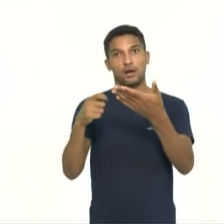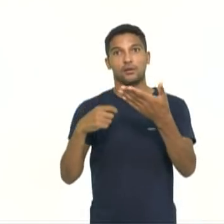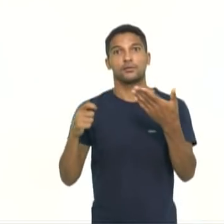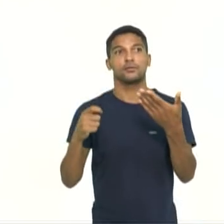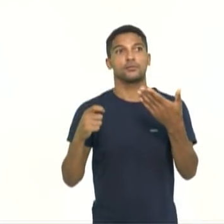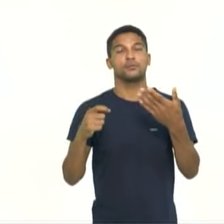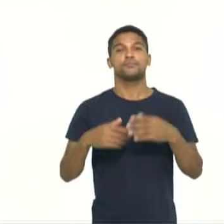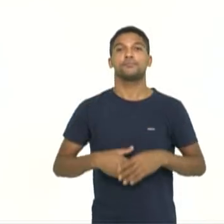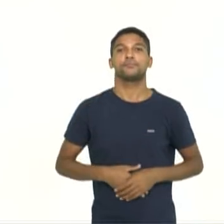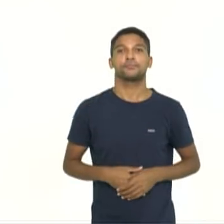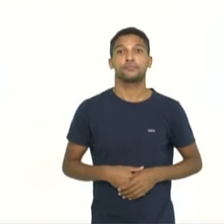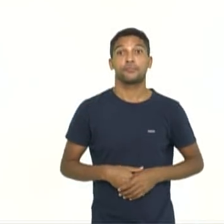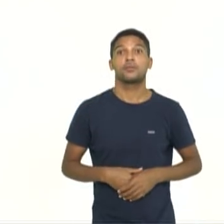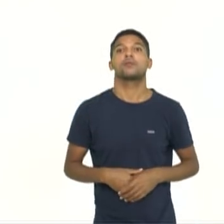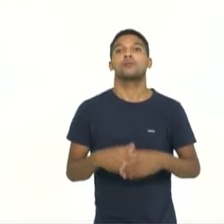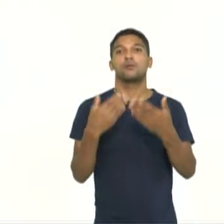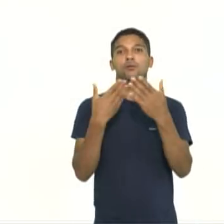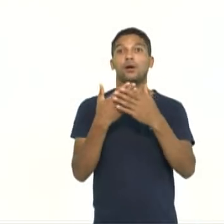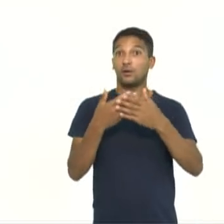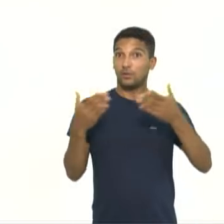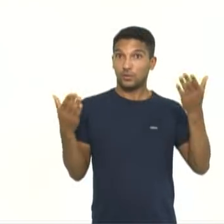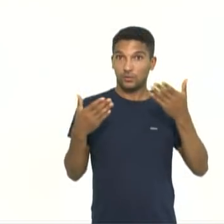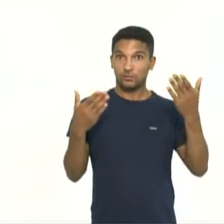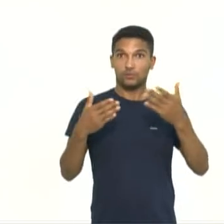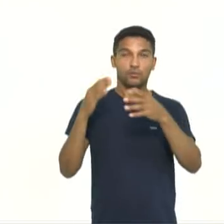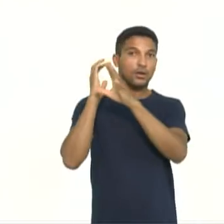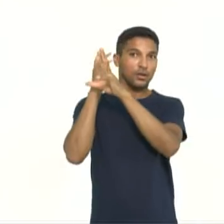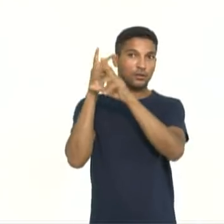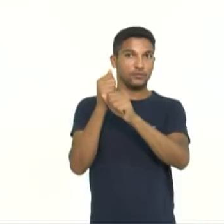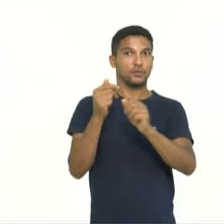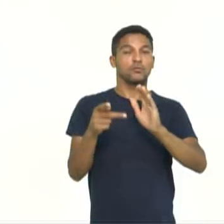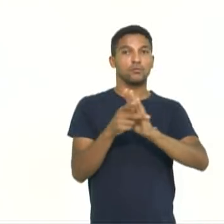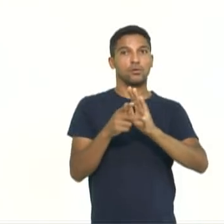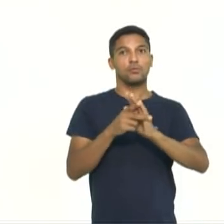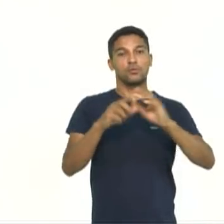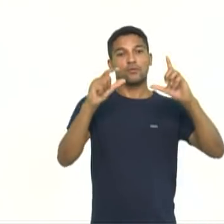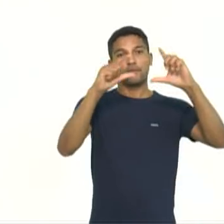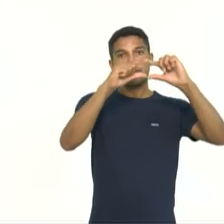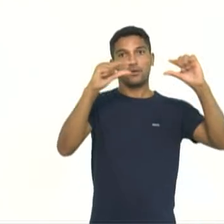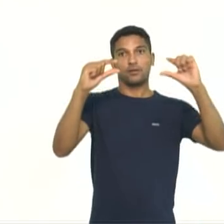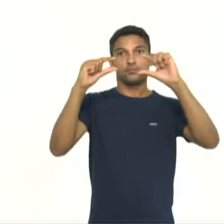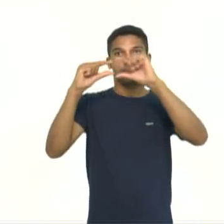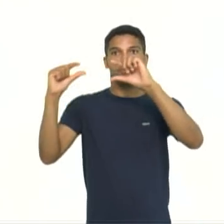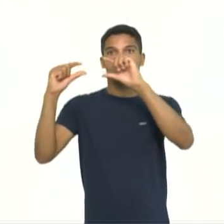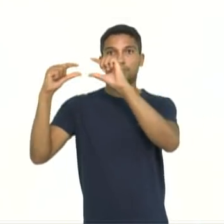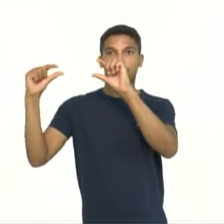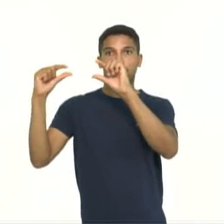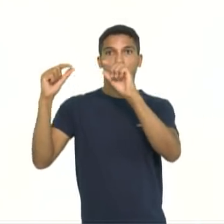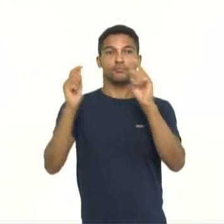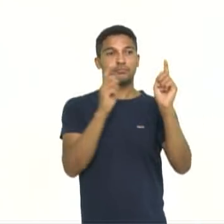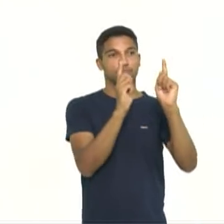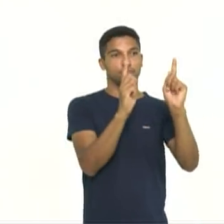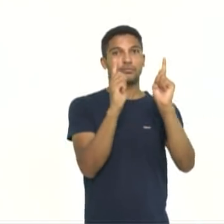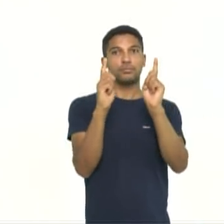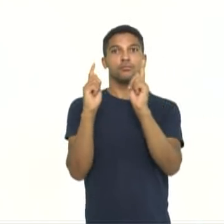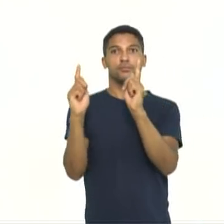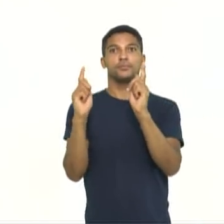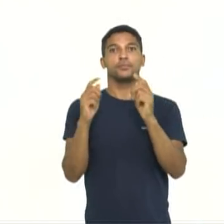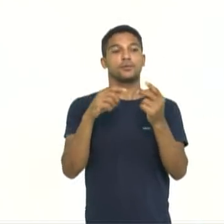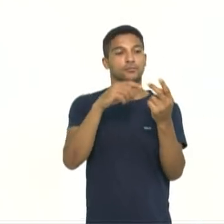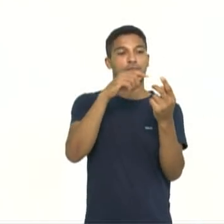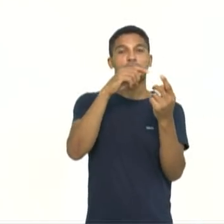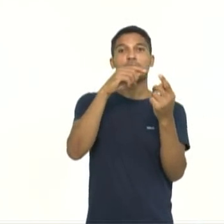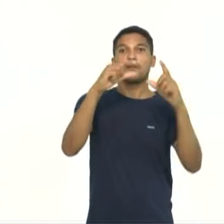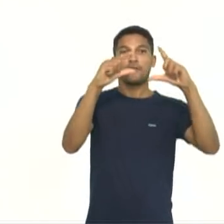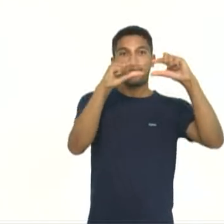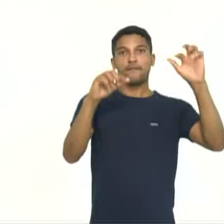oração, frase e período. Estudamos aí as conjunções coordenativas, né, o conceito e a classificação, vimos os